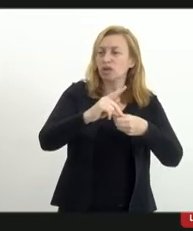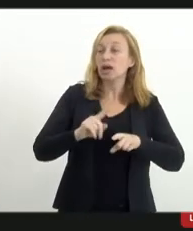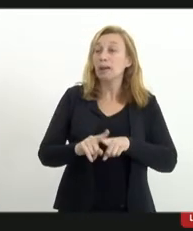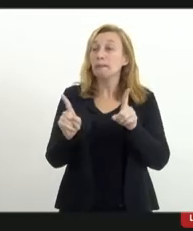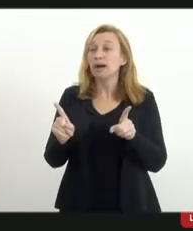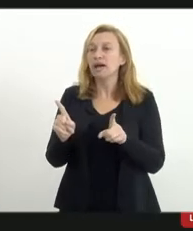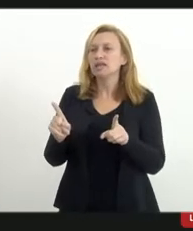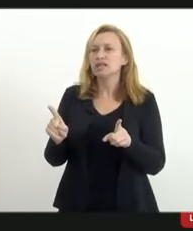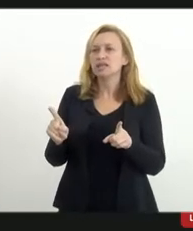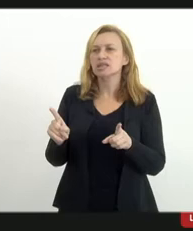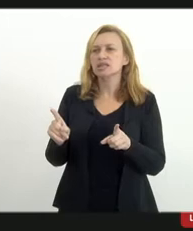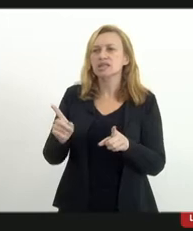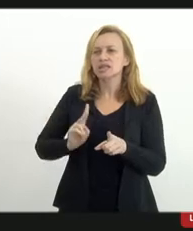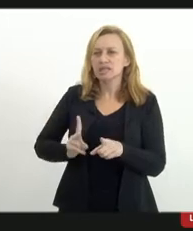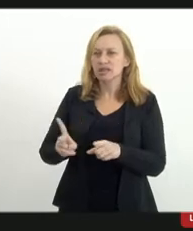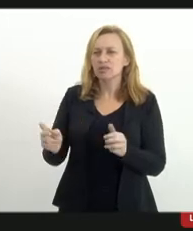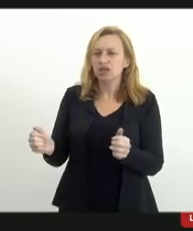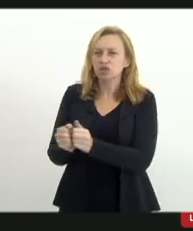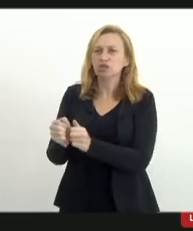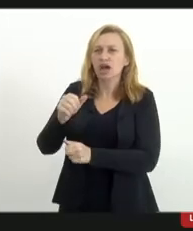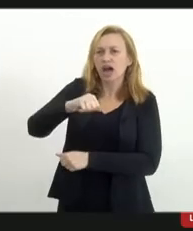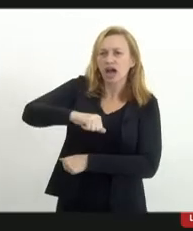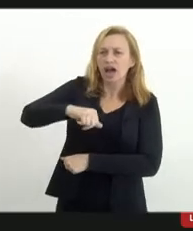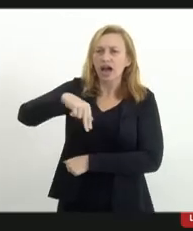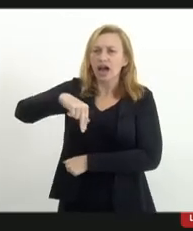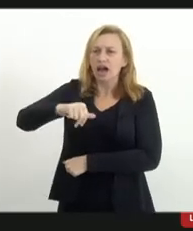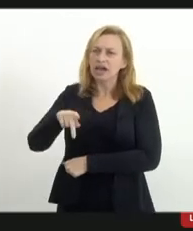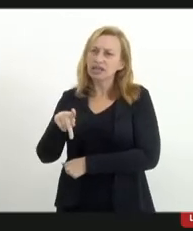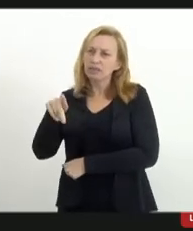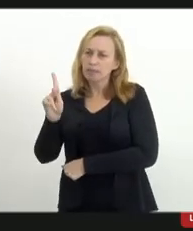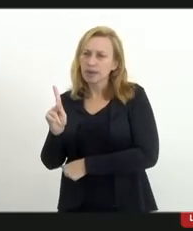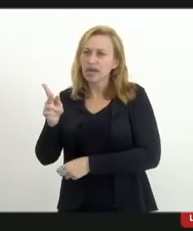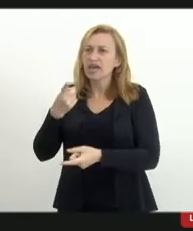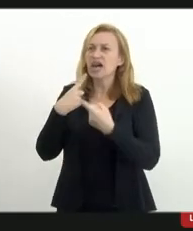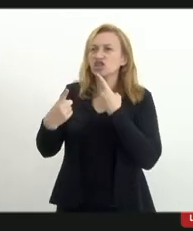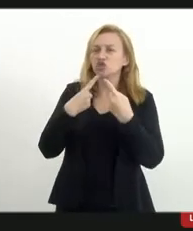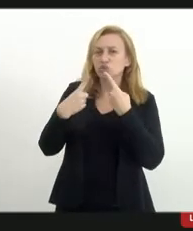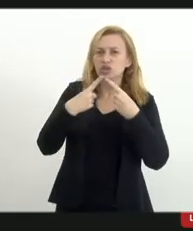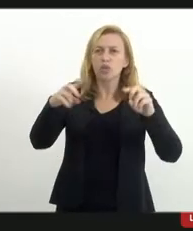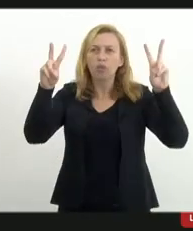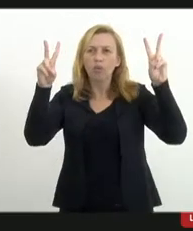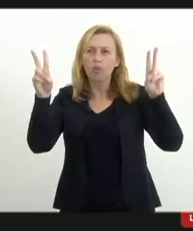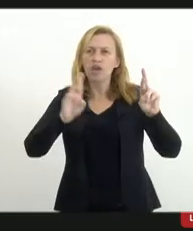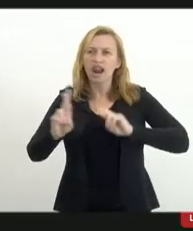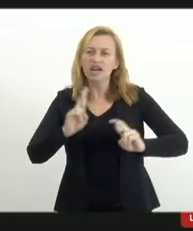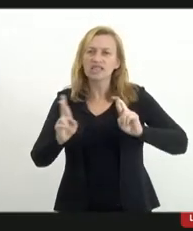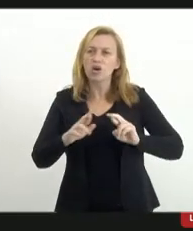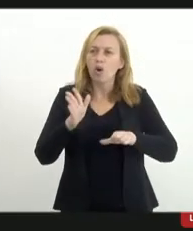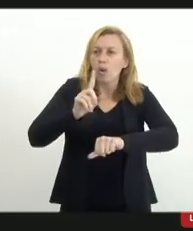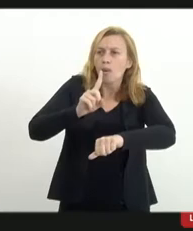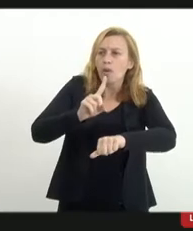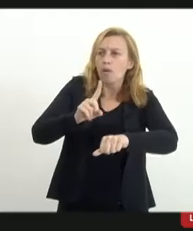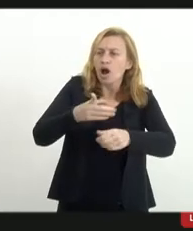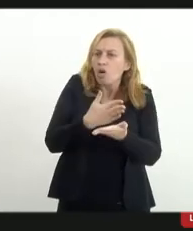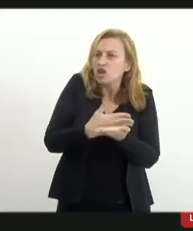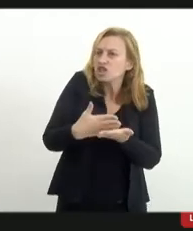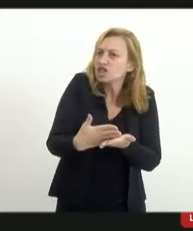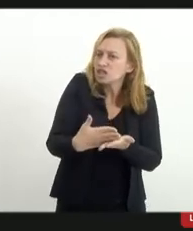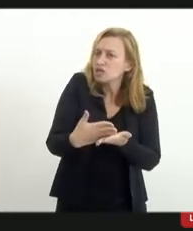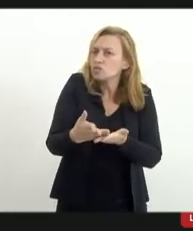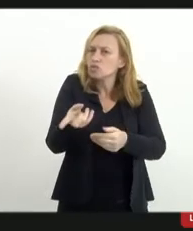envolve a ANP, que é a discussão em relação ao prazo, ao início do